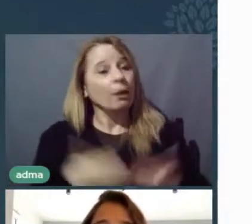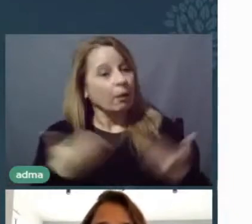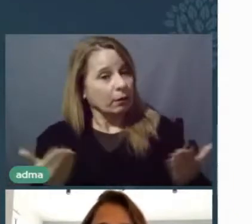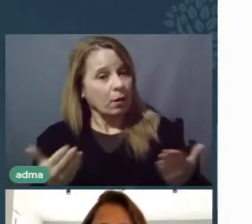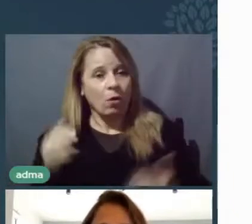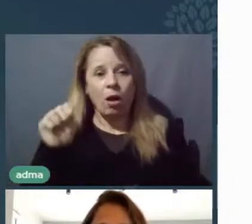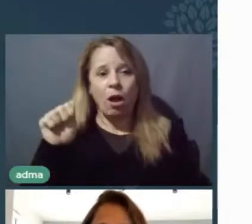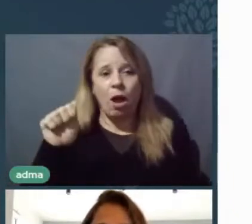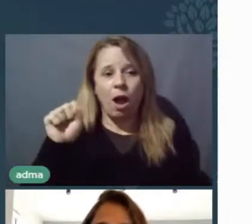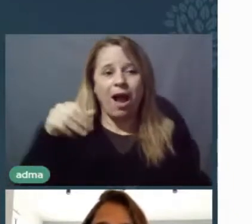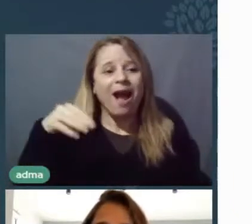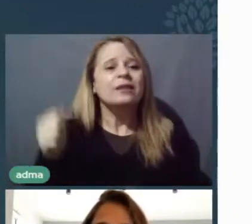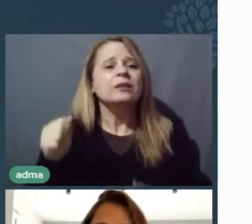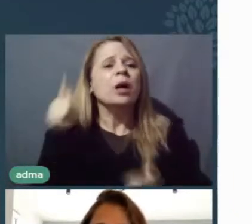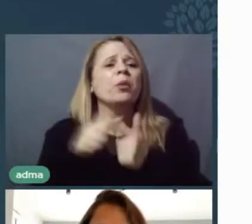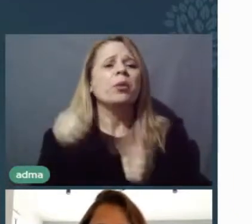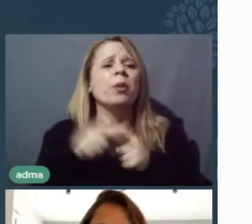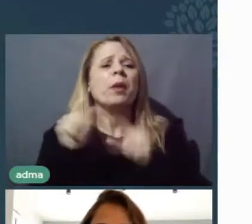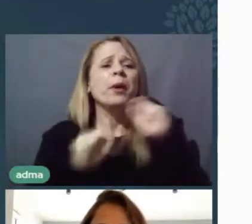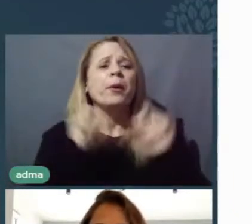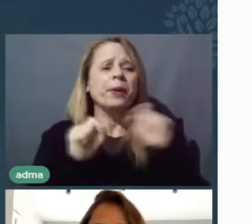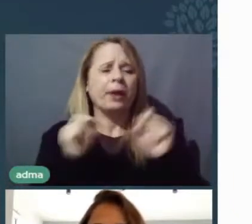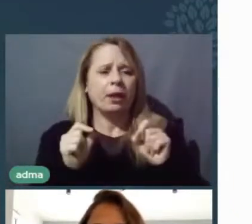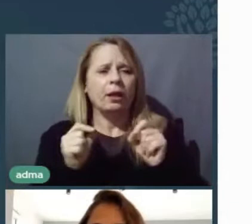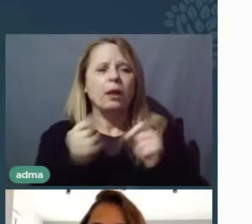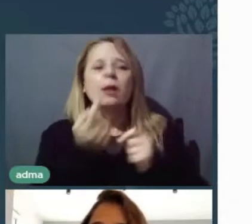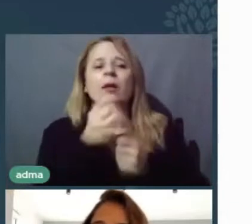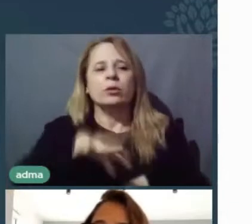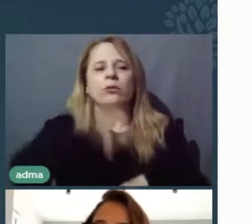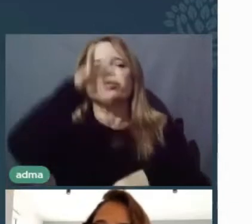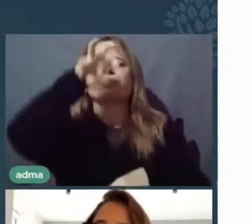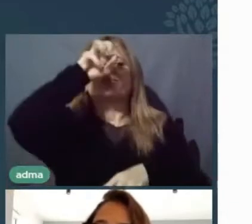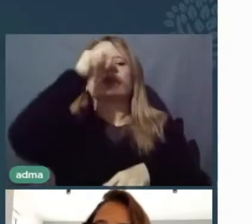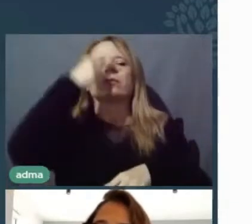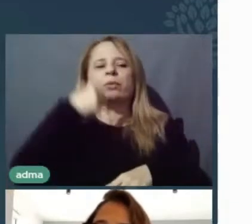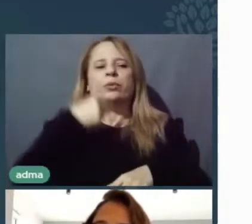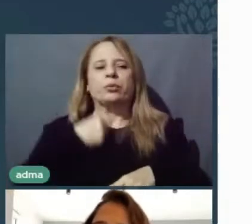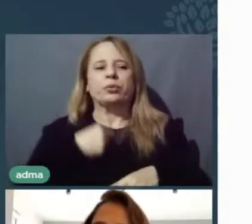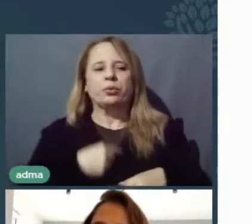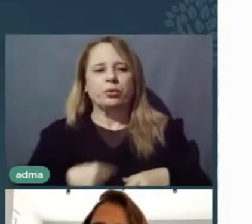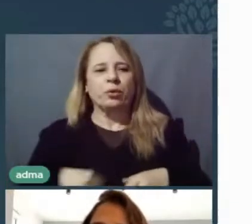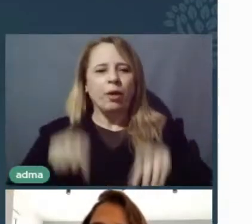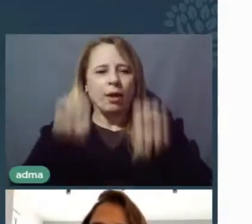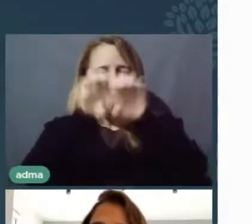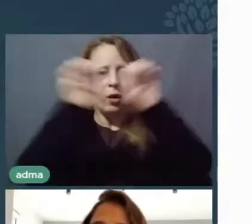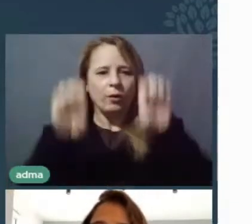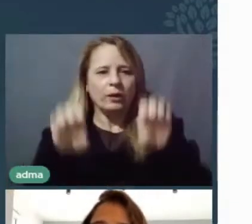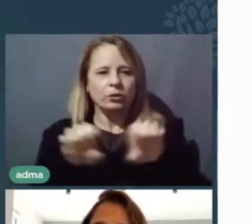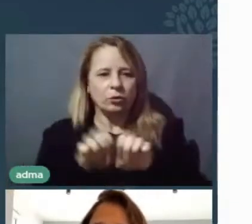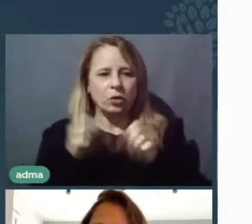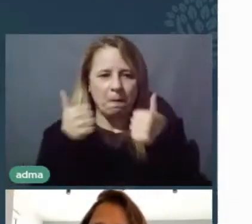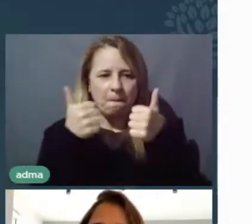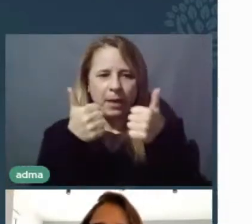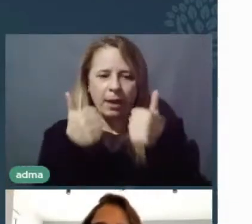aonde está esse problema? O que está acontecendo com essa via aérea desse indivíduo? Essa é uma estrutura, uma via aérea saudável,